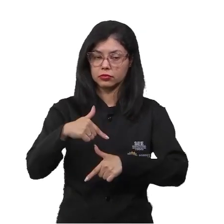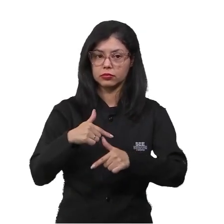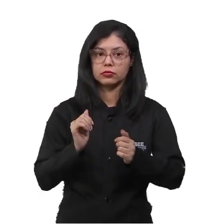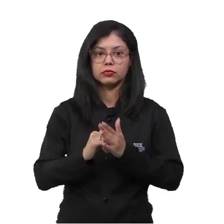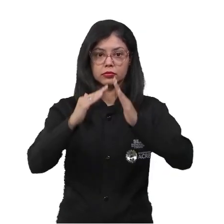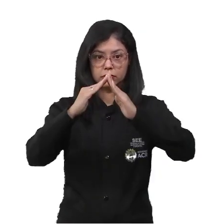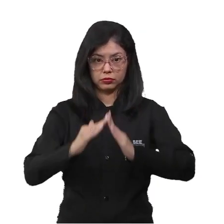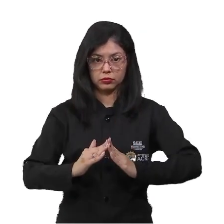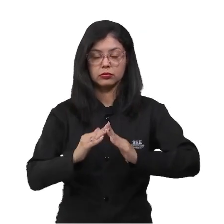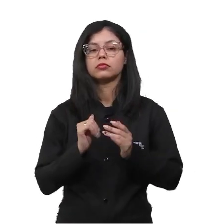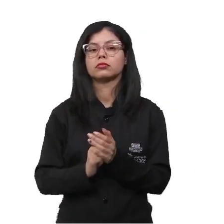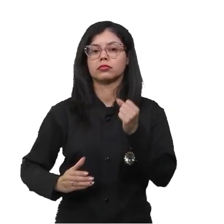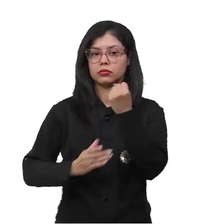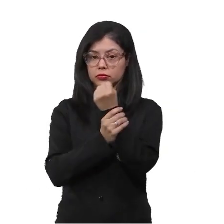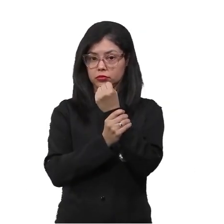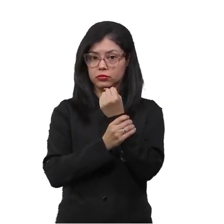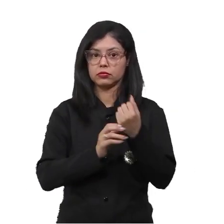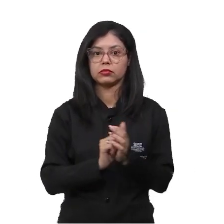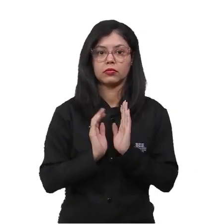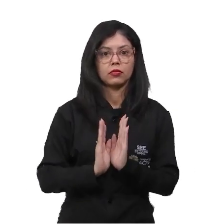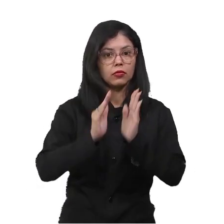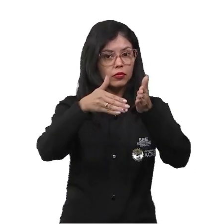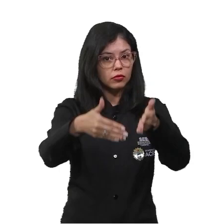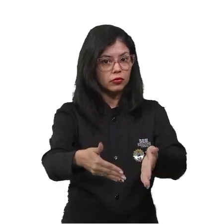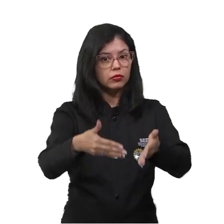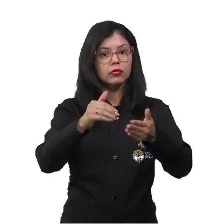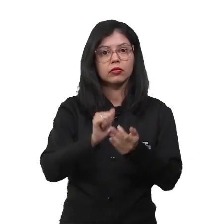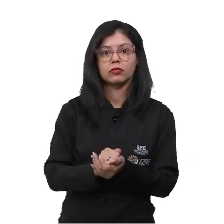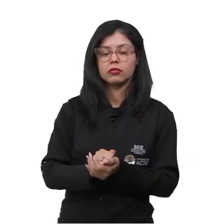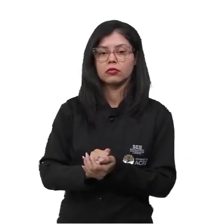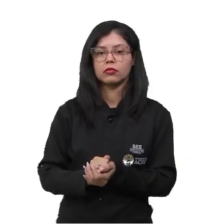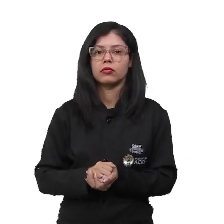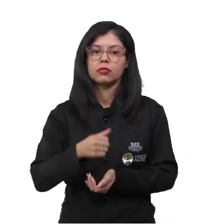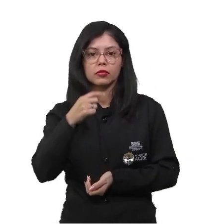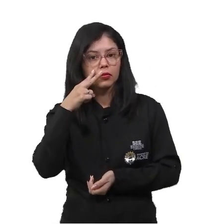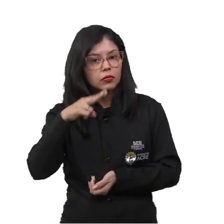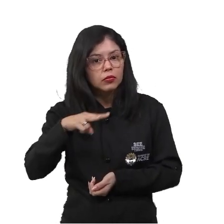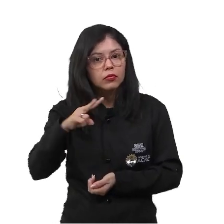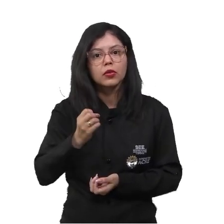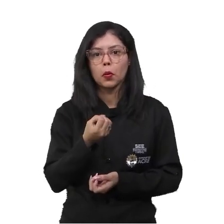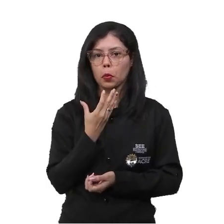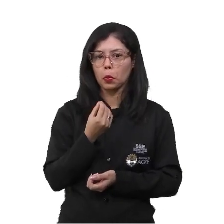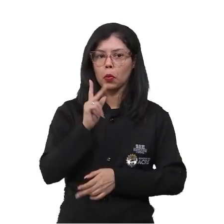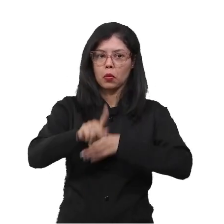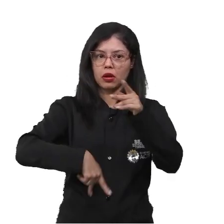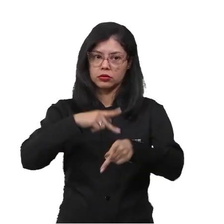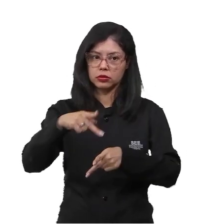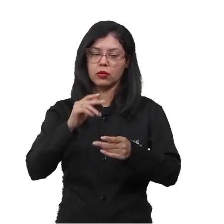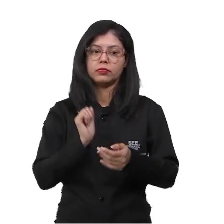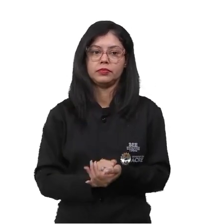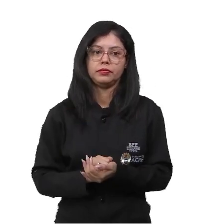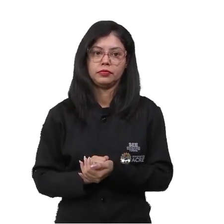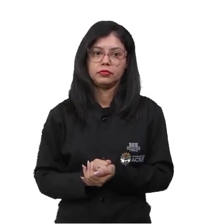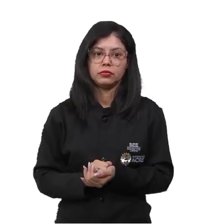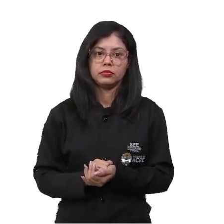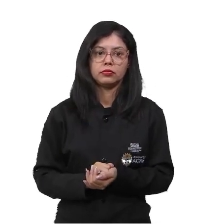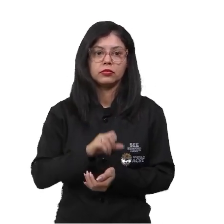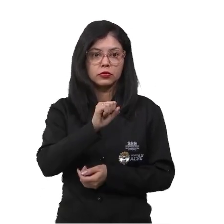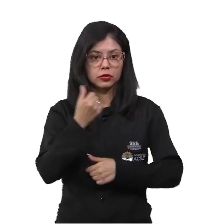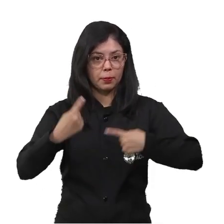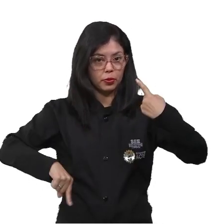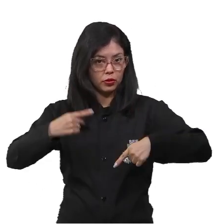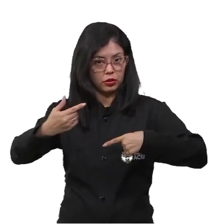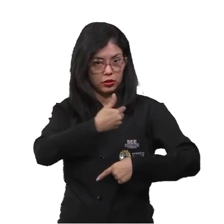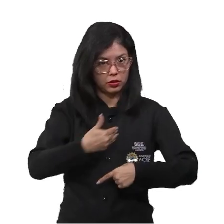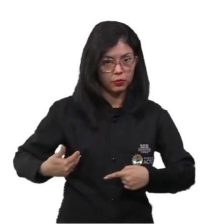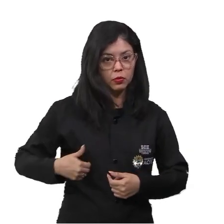trabalho, habitação e segurança, com o objetivo de monitorar o bem-estar da população,